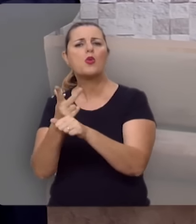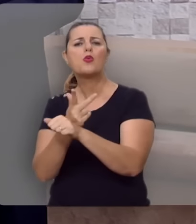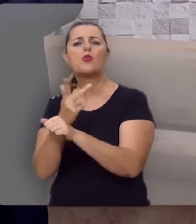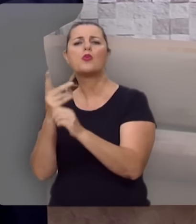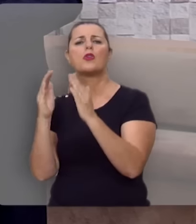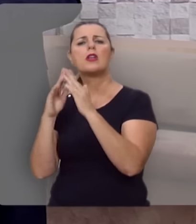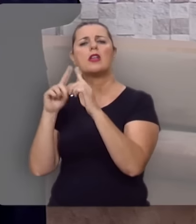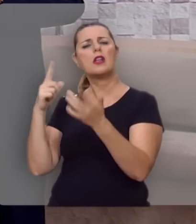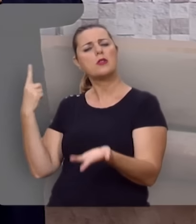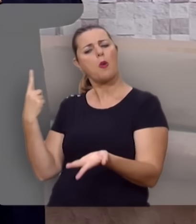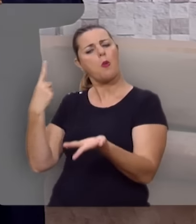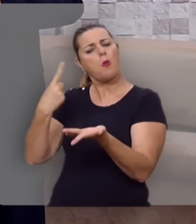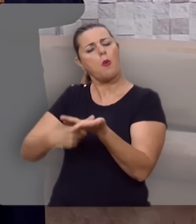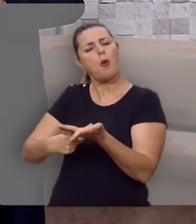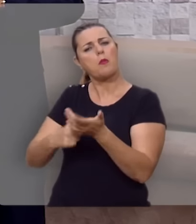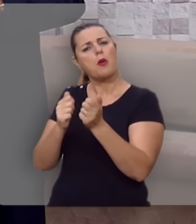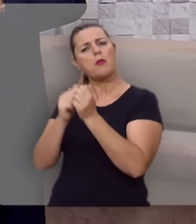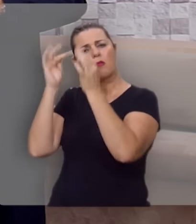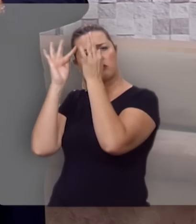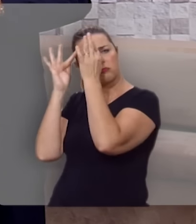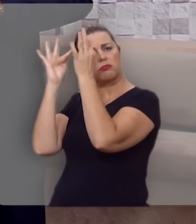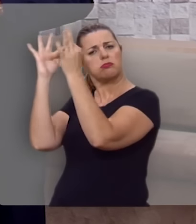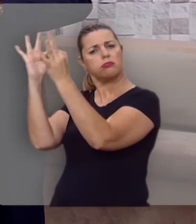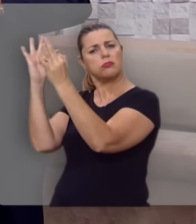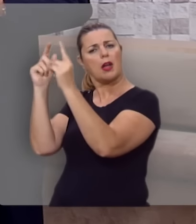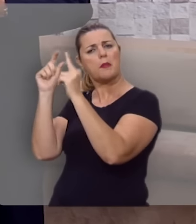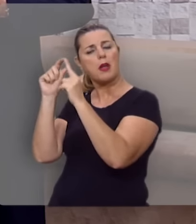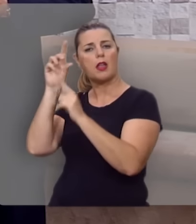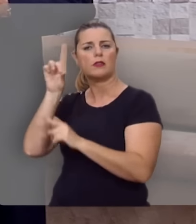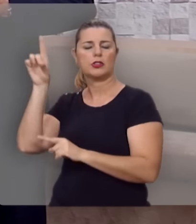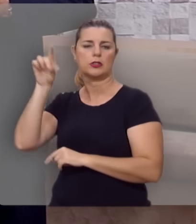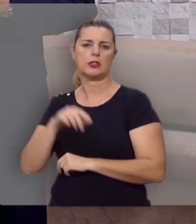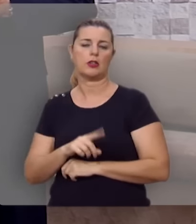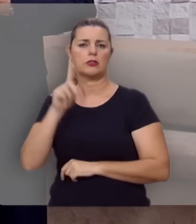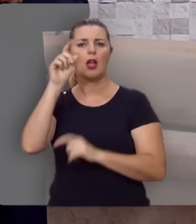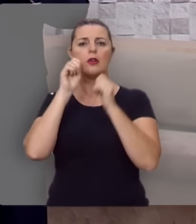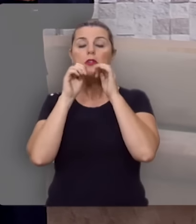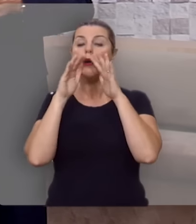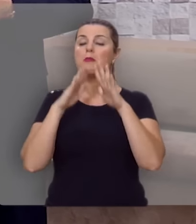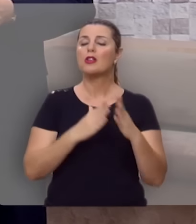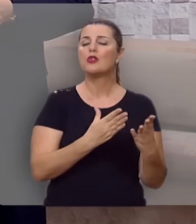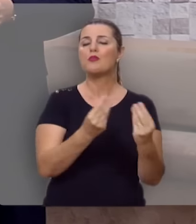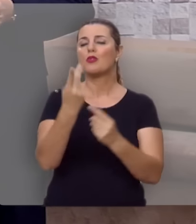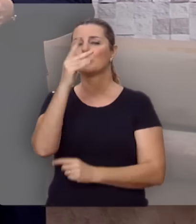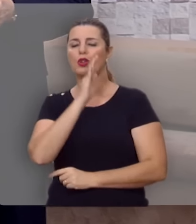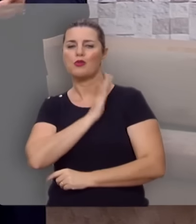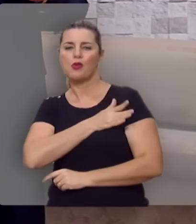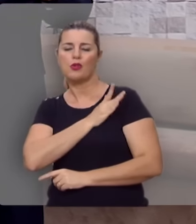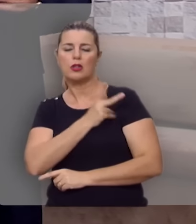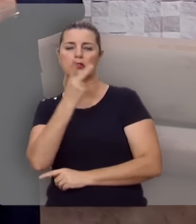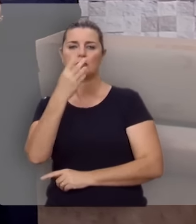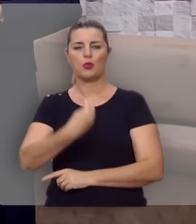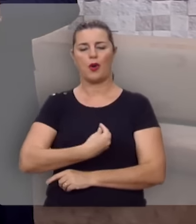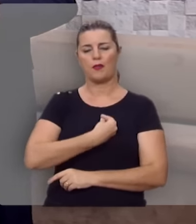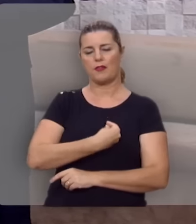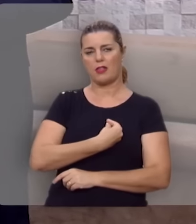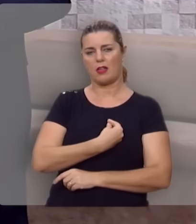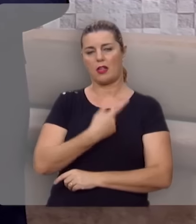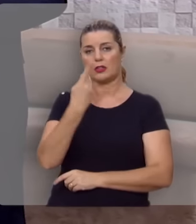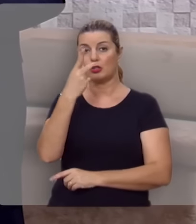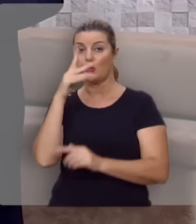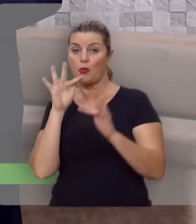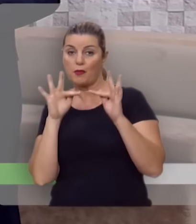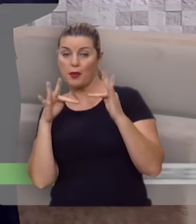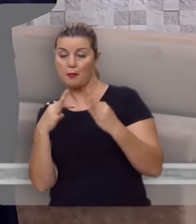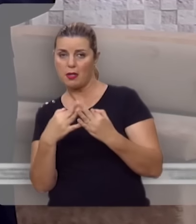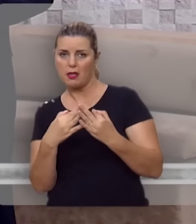uma igreja comprometida com a fidelidade à palavra de Deus. Deus abençoe muito o seu coração, a sua vida,